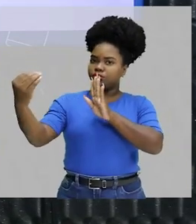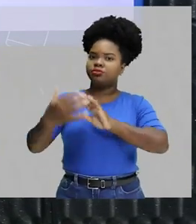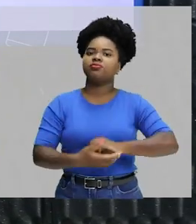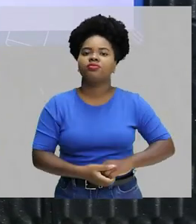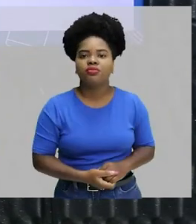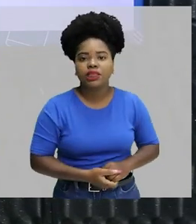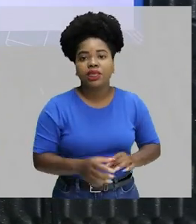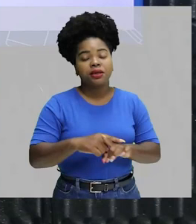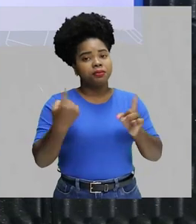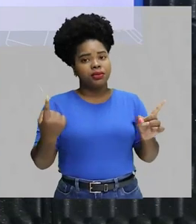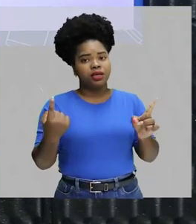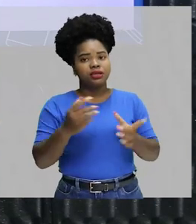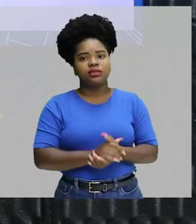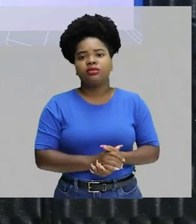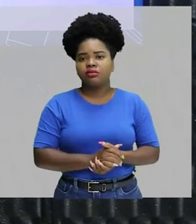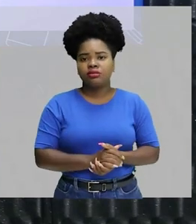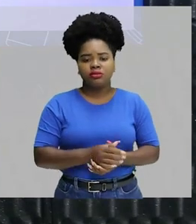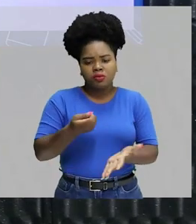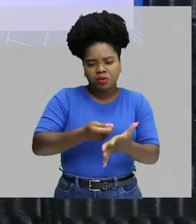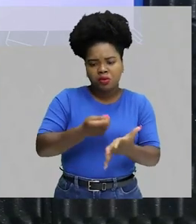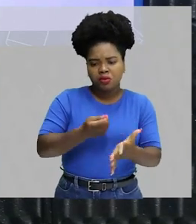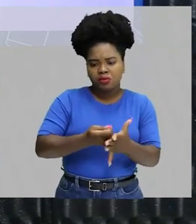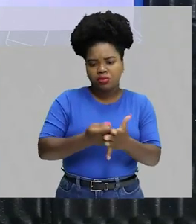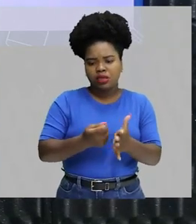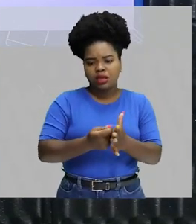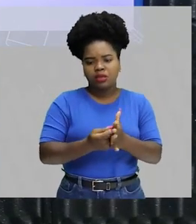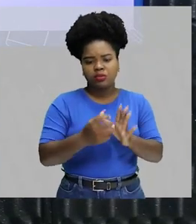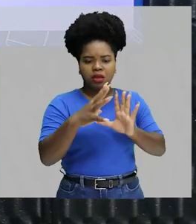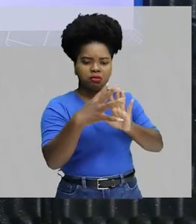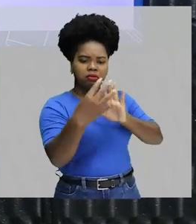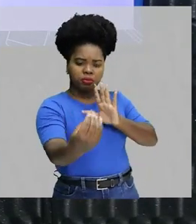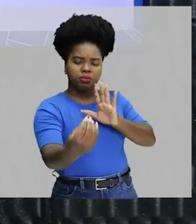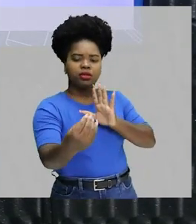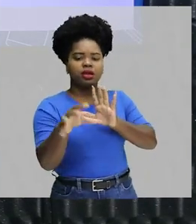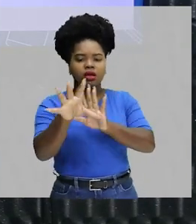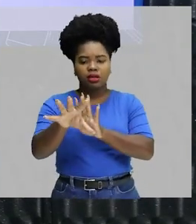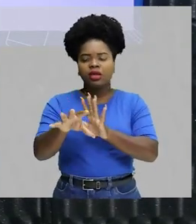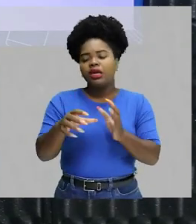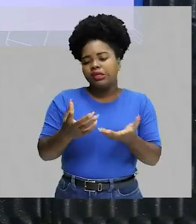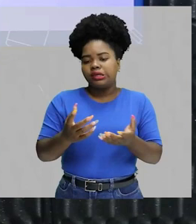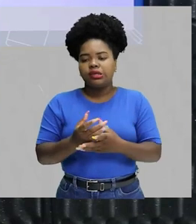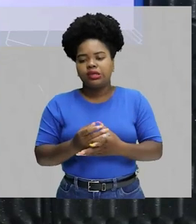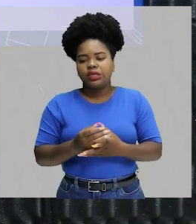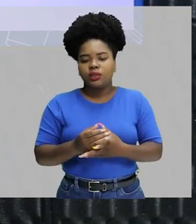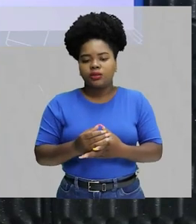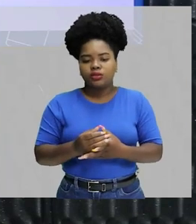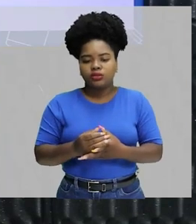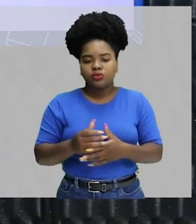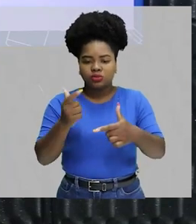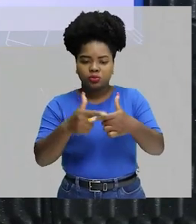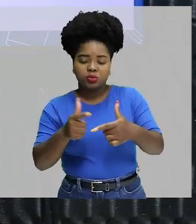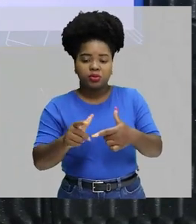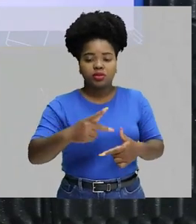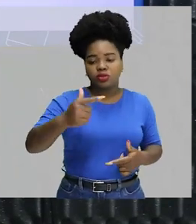Eh características ruins das pessoas a gente pode de boa levar nossa vida eh emitindo a nossa